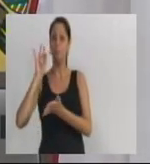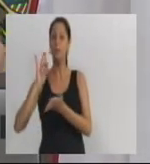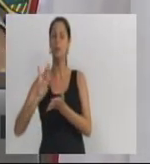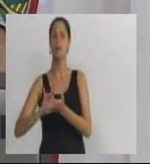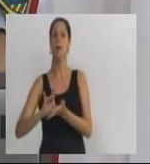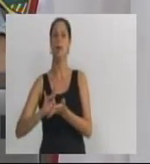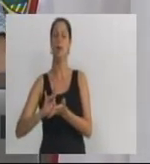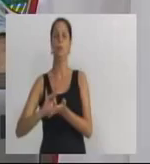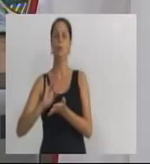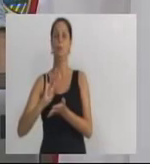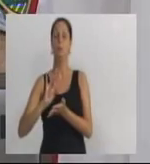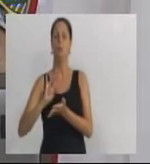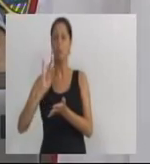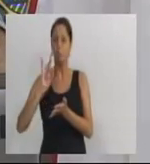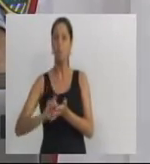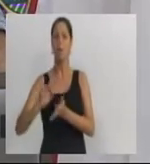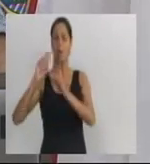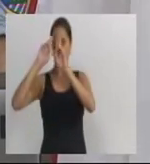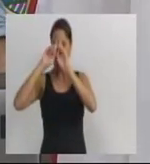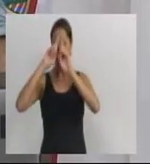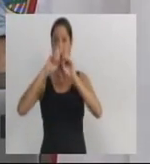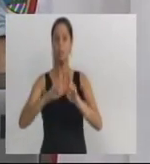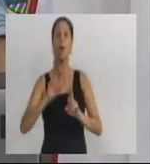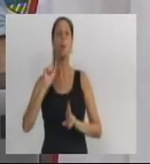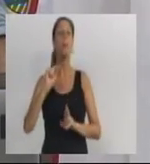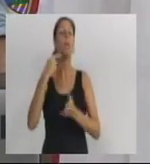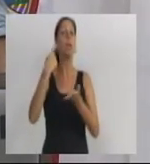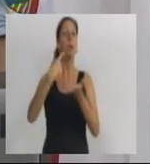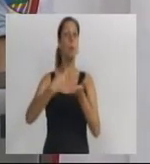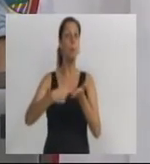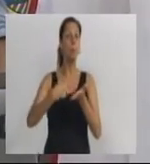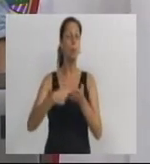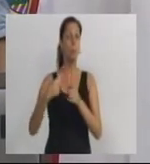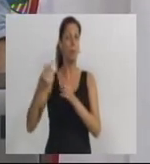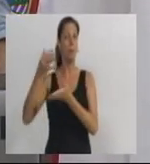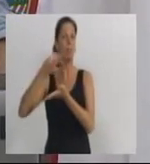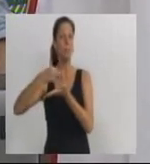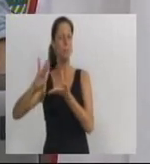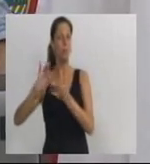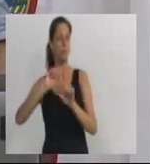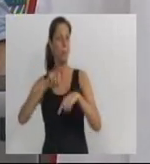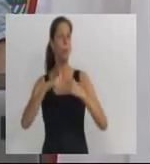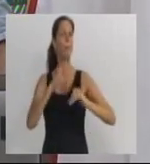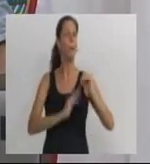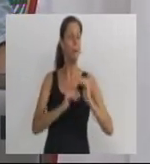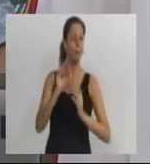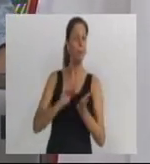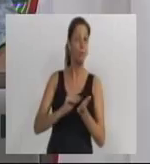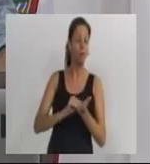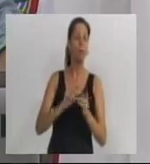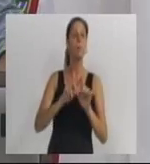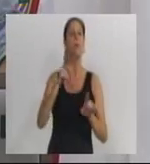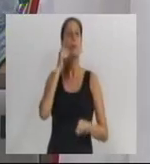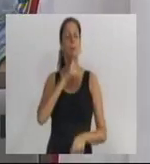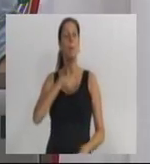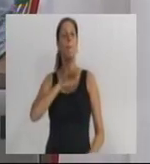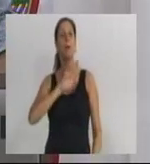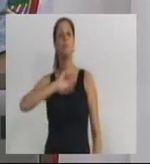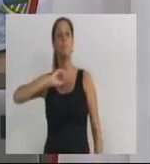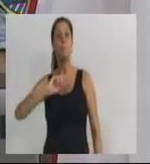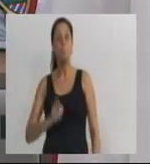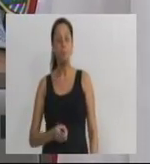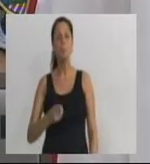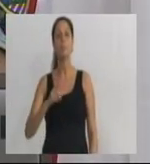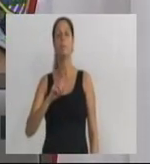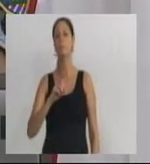nos convênios na qual assina, certamente, vereador Marco Antônio, serão mais 1.000 novas vagas de creche criadas no município